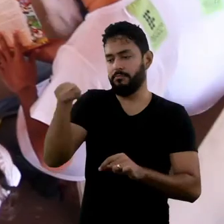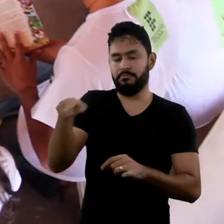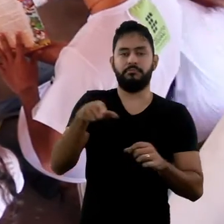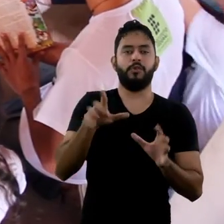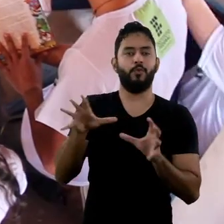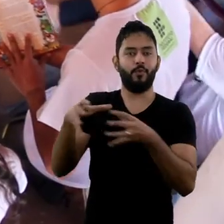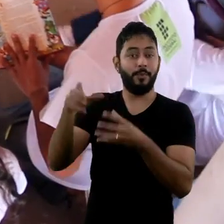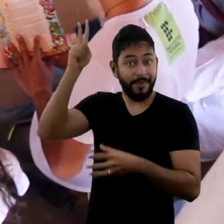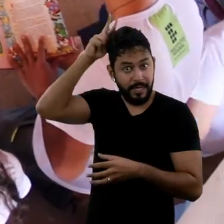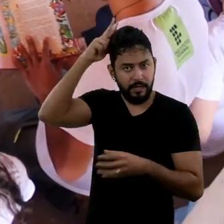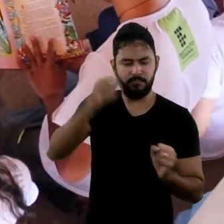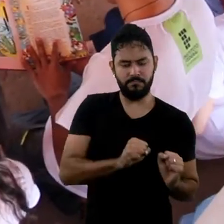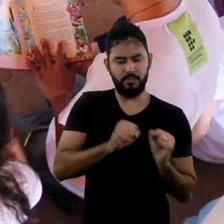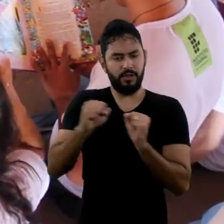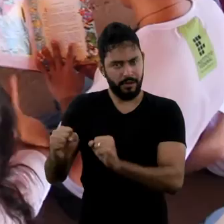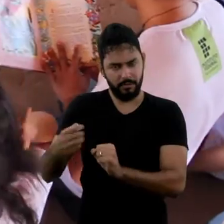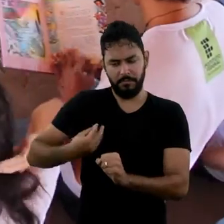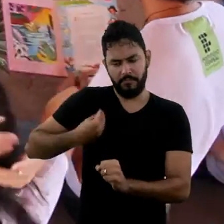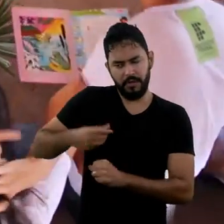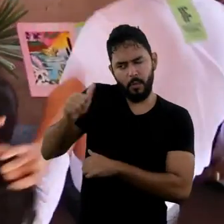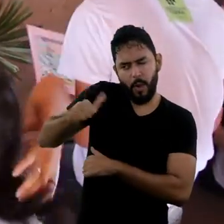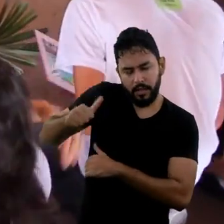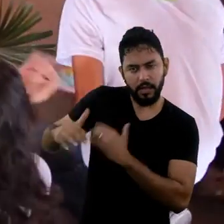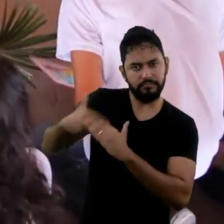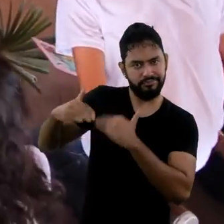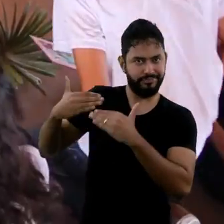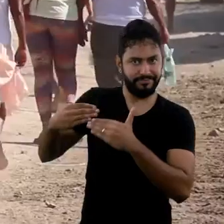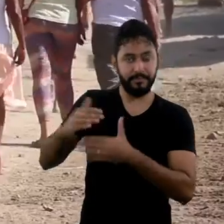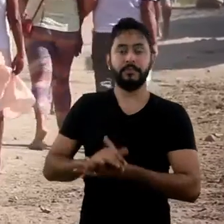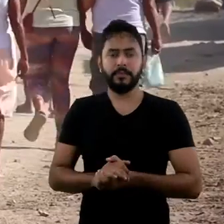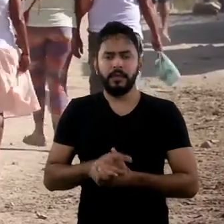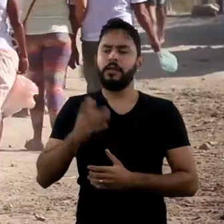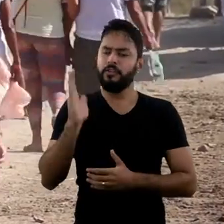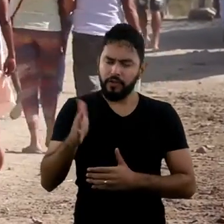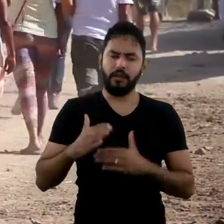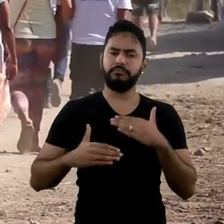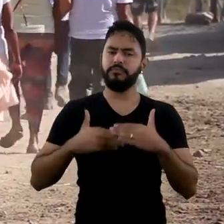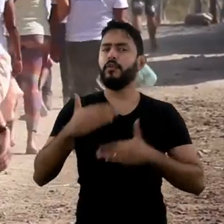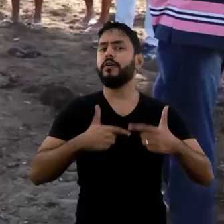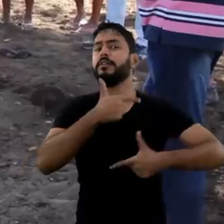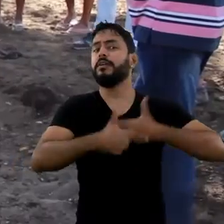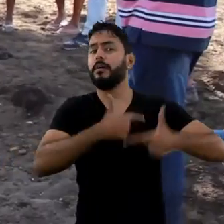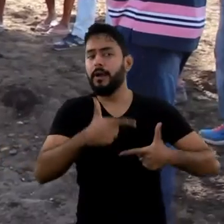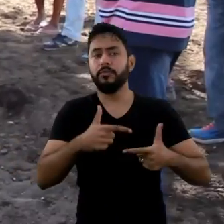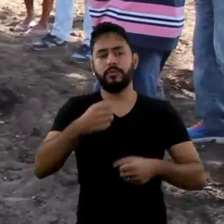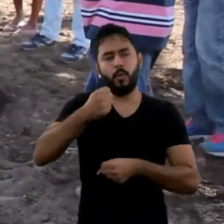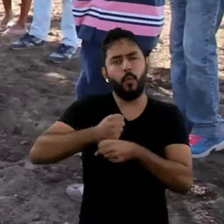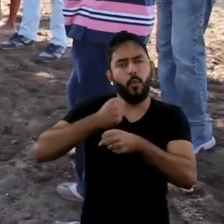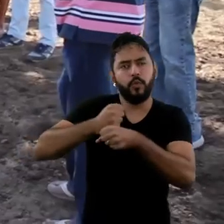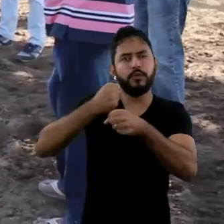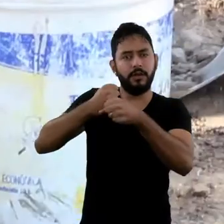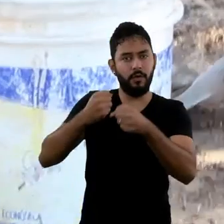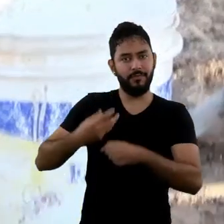Xucuru, a partir da melhoria da qualidade de vida e do acesso ao bem viver. Então, a gente está desenvolvendo ações de bioconstrução,